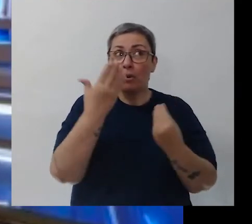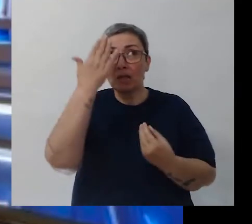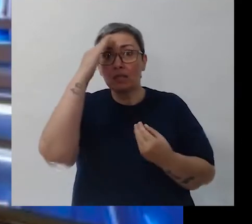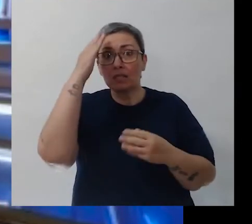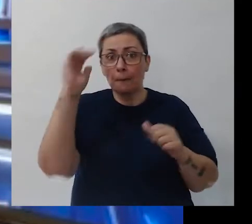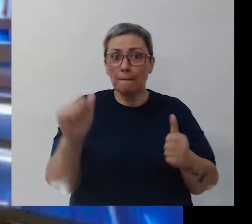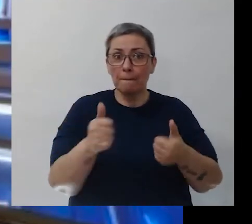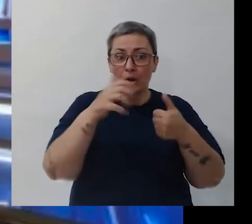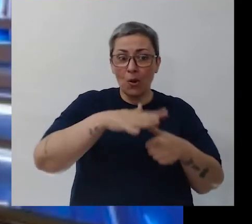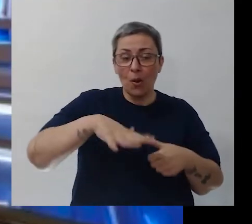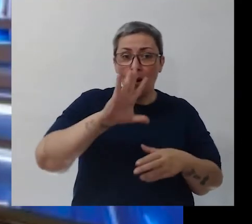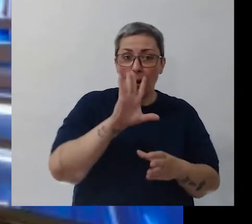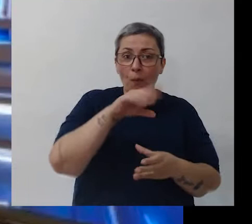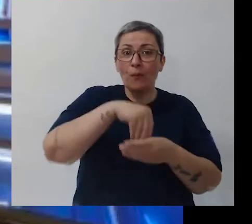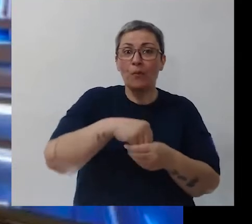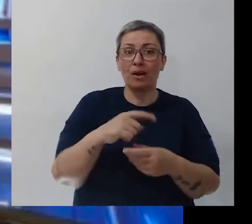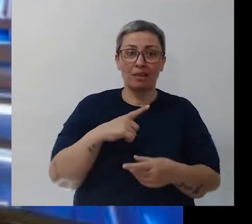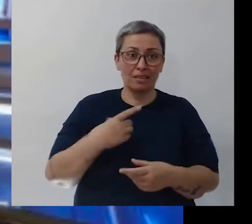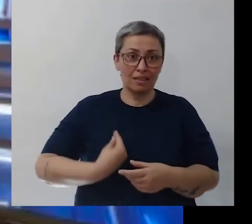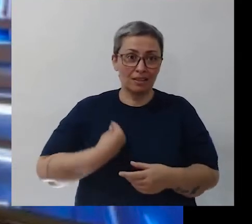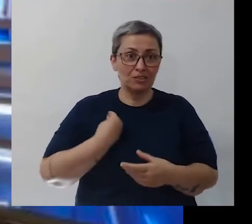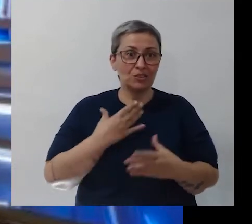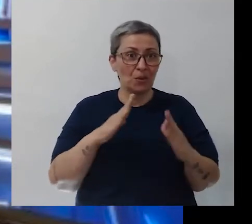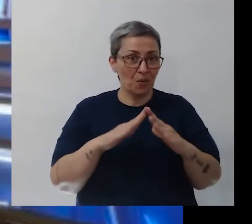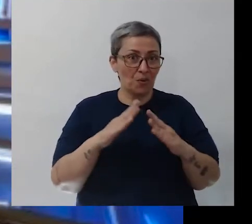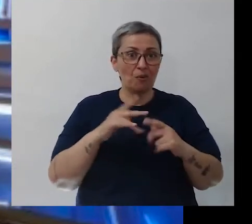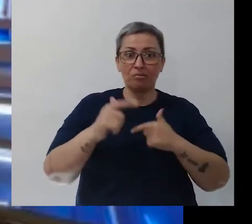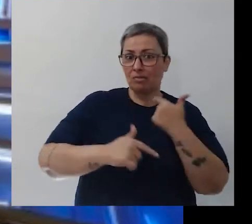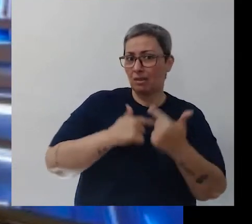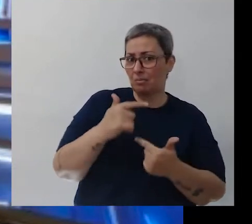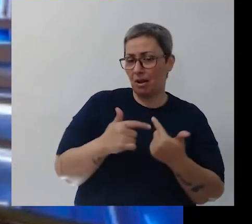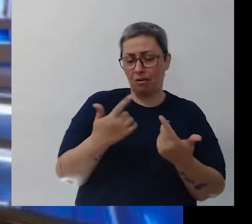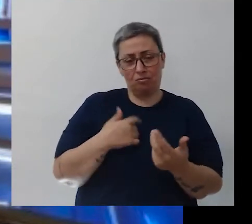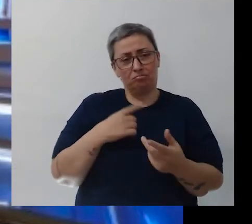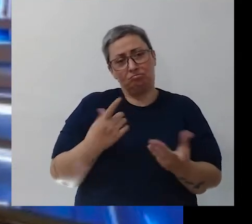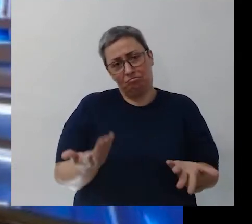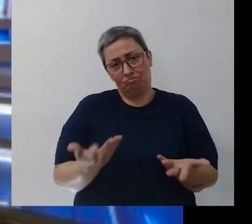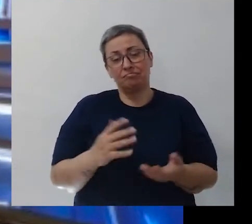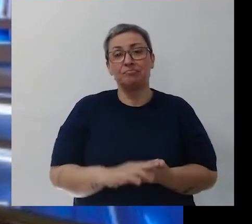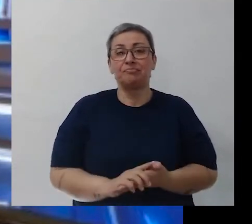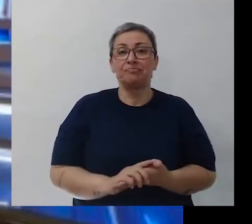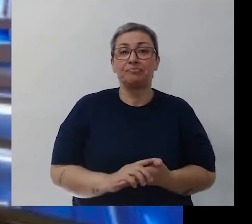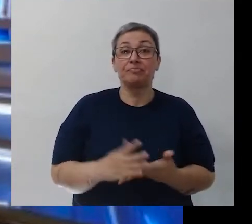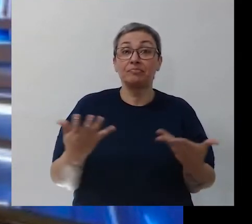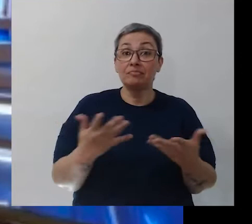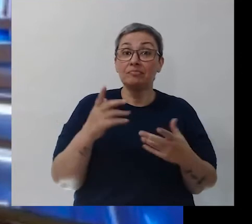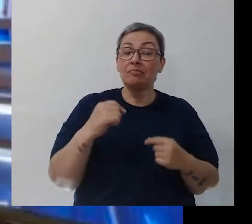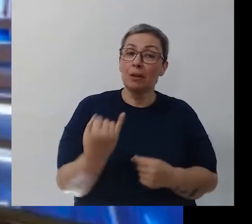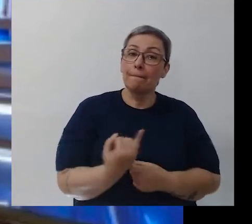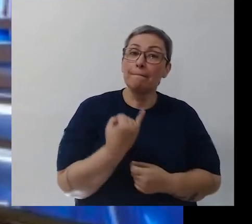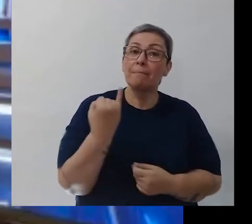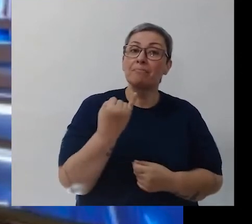o local onde estamos inseridos, morando, trabalhando, vivendo, né? É importante